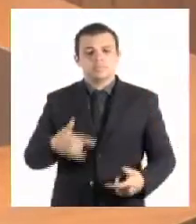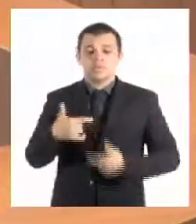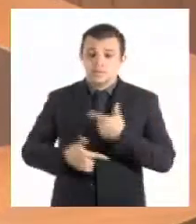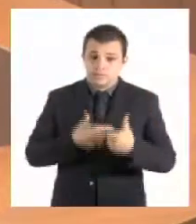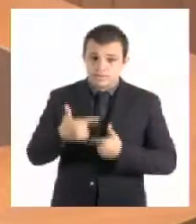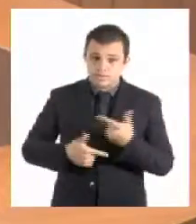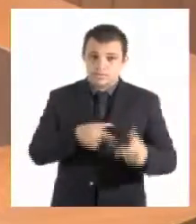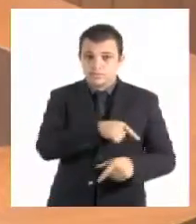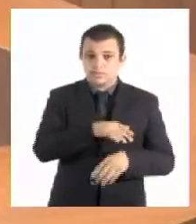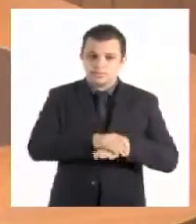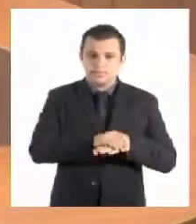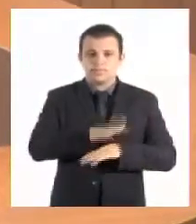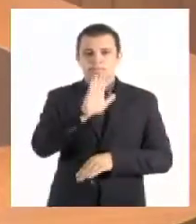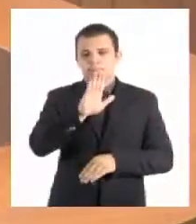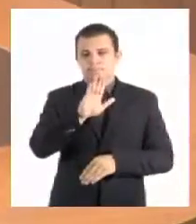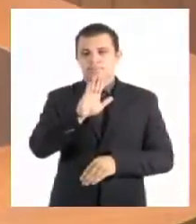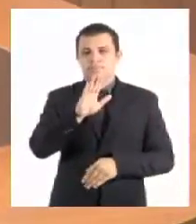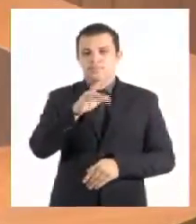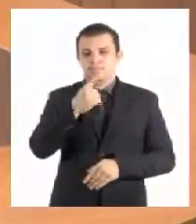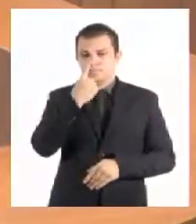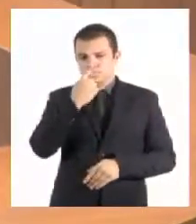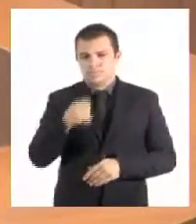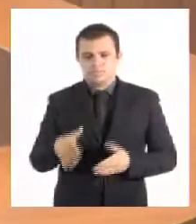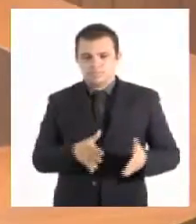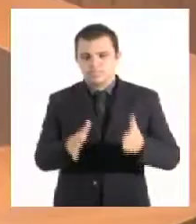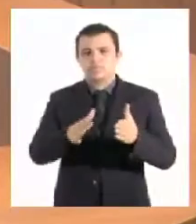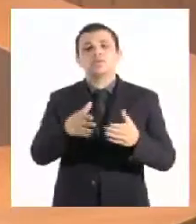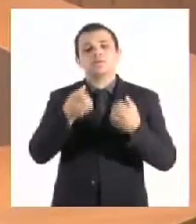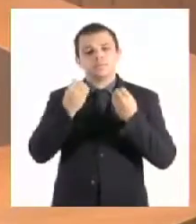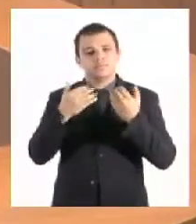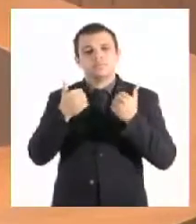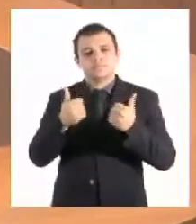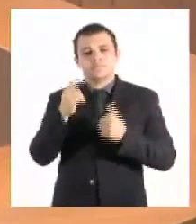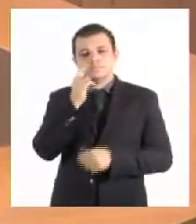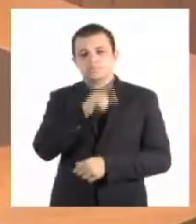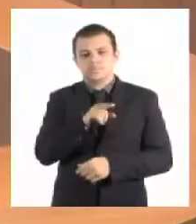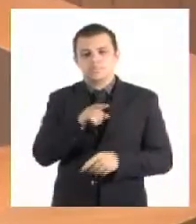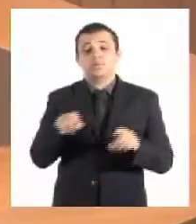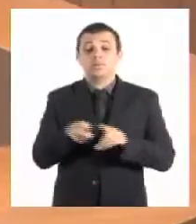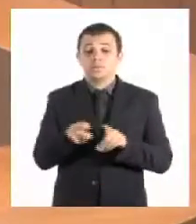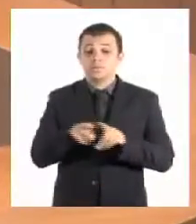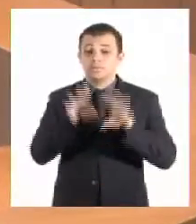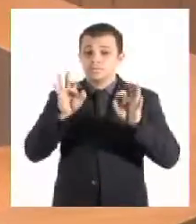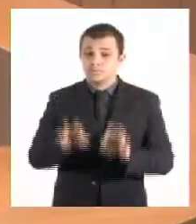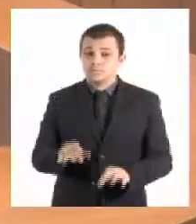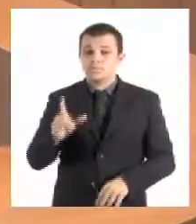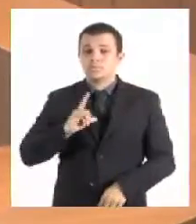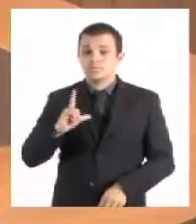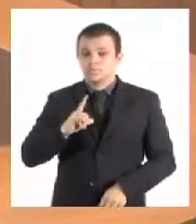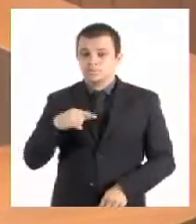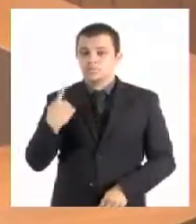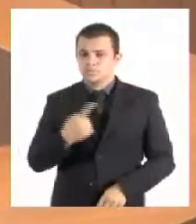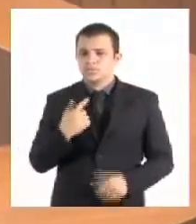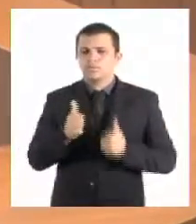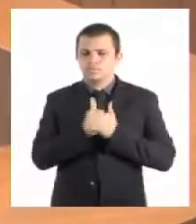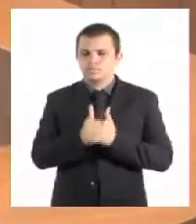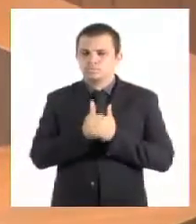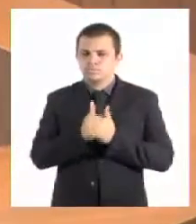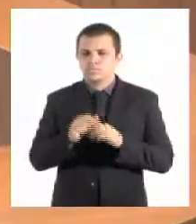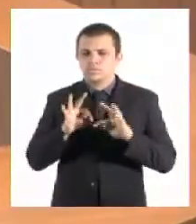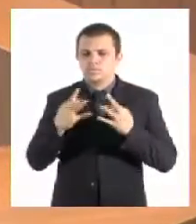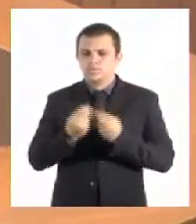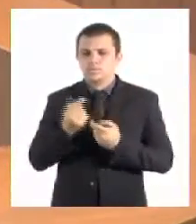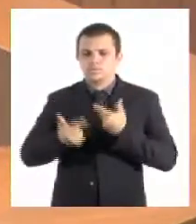Mais Saneamento estão eficazes, os recursos estão sendo acessados. E também pode ter certeza que nós iremos acompanhar todas as execuções